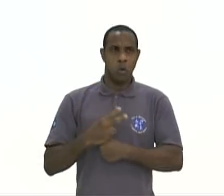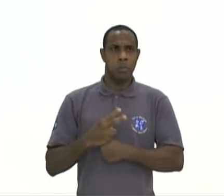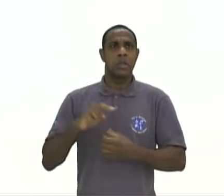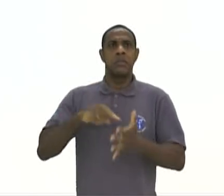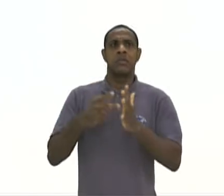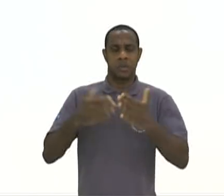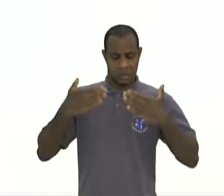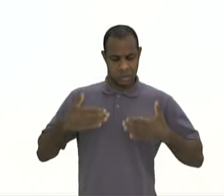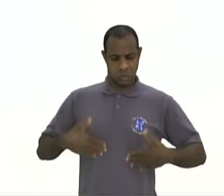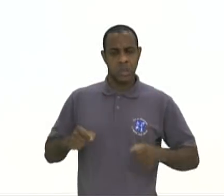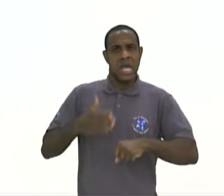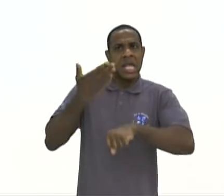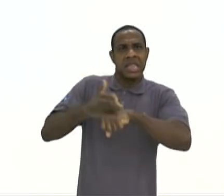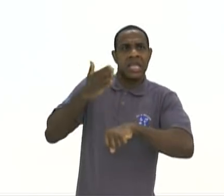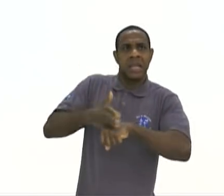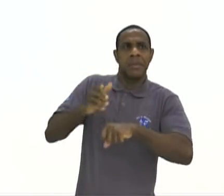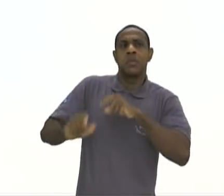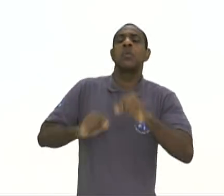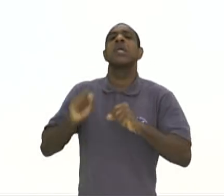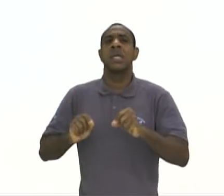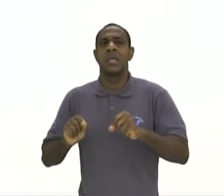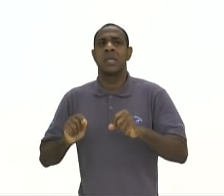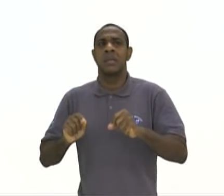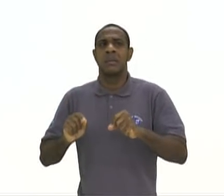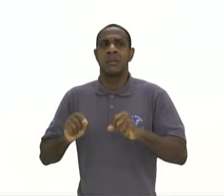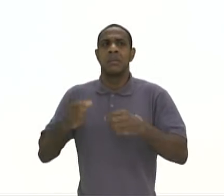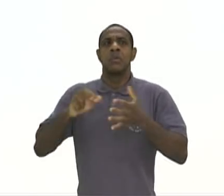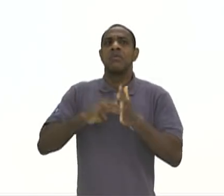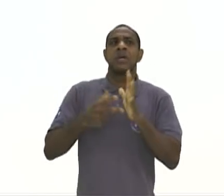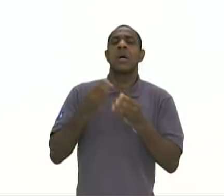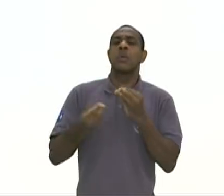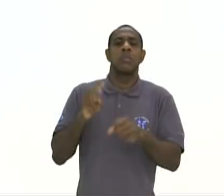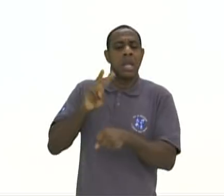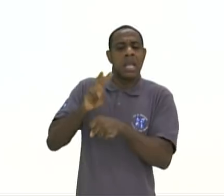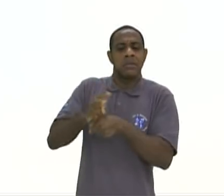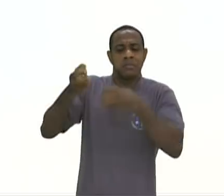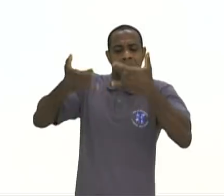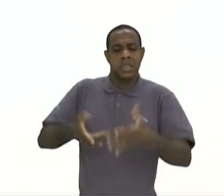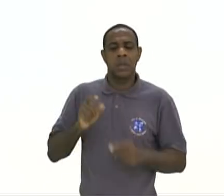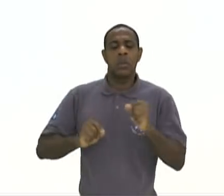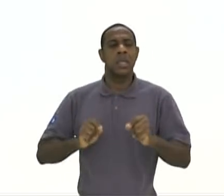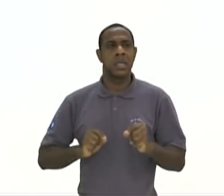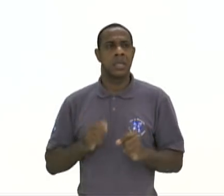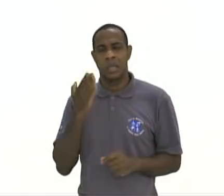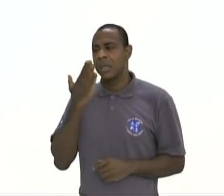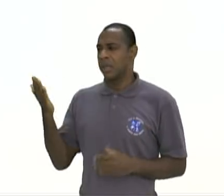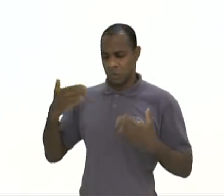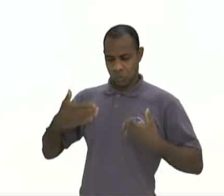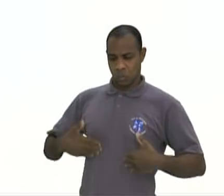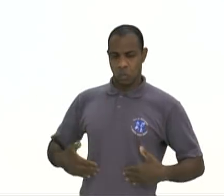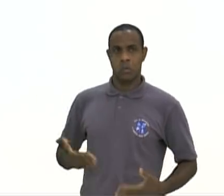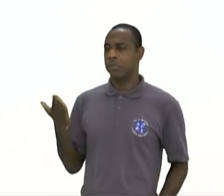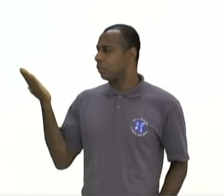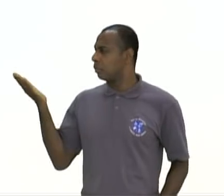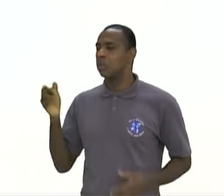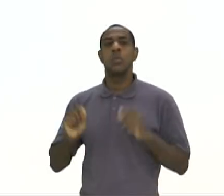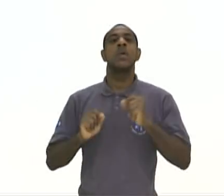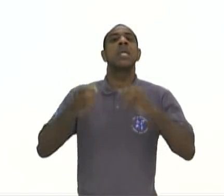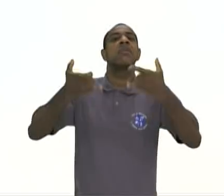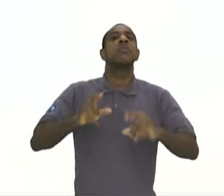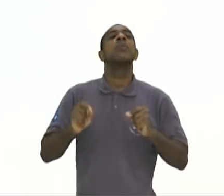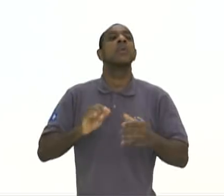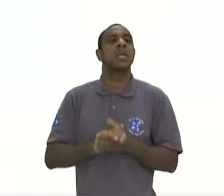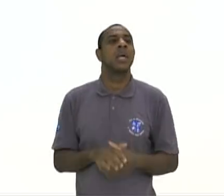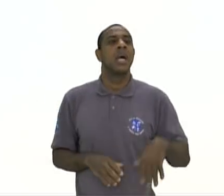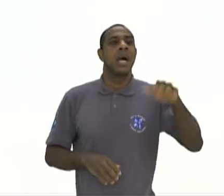A, sem dor, sem ganho. Letra B, reduzir drasticamente a atividade muscular e mental. Letra